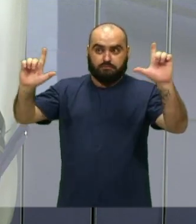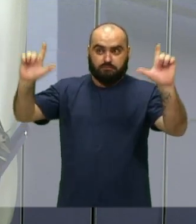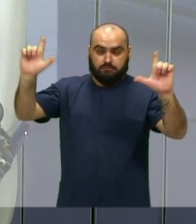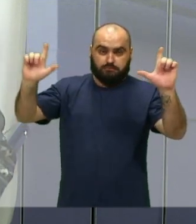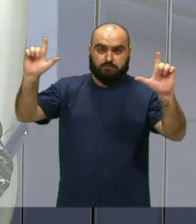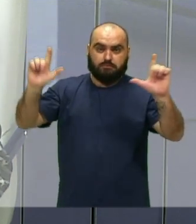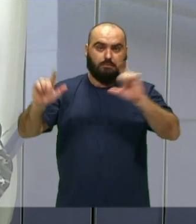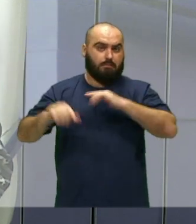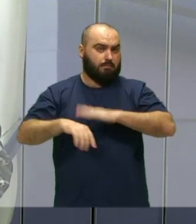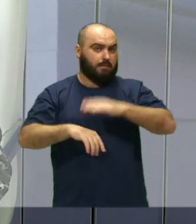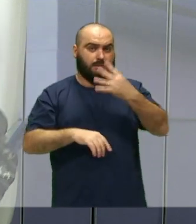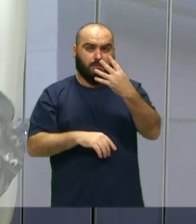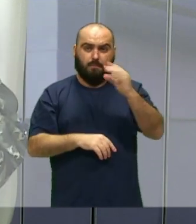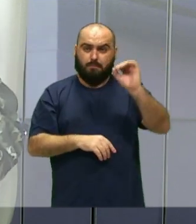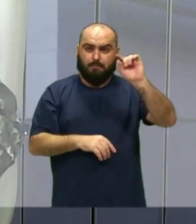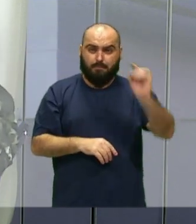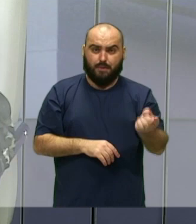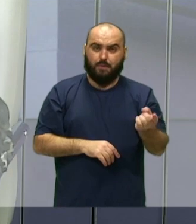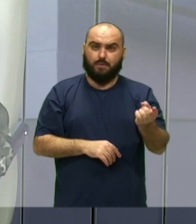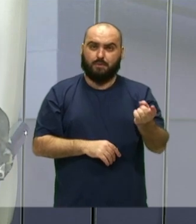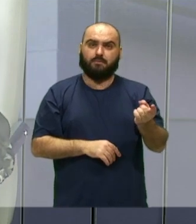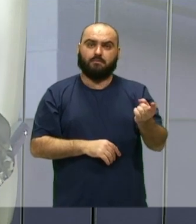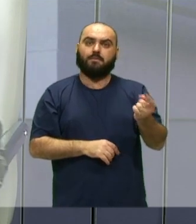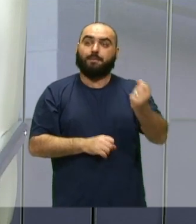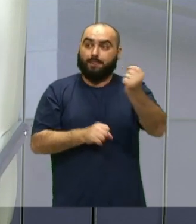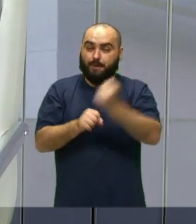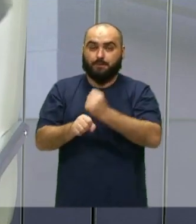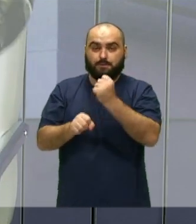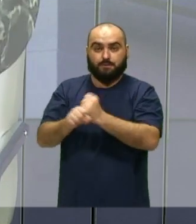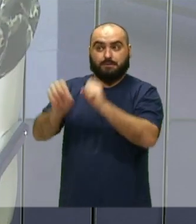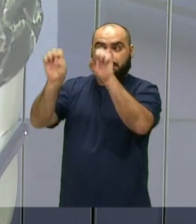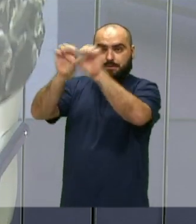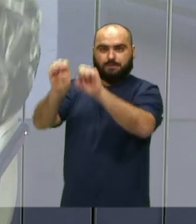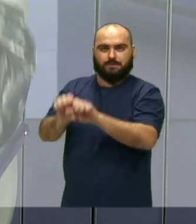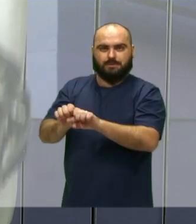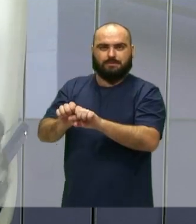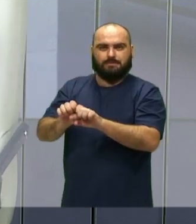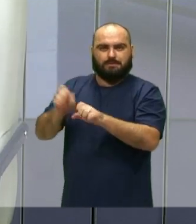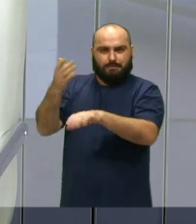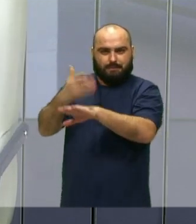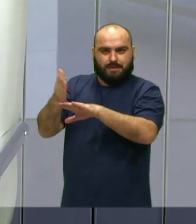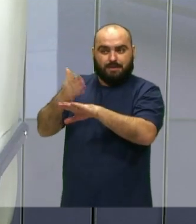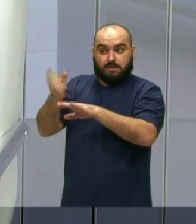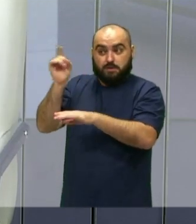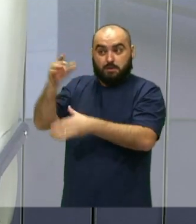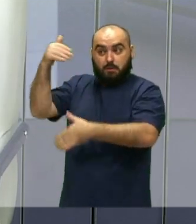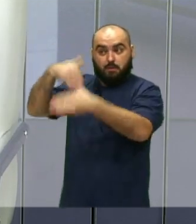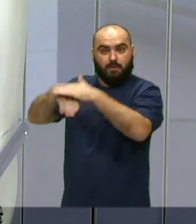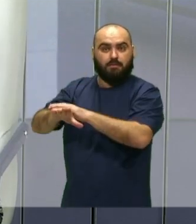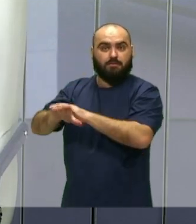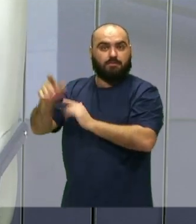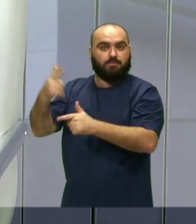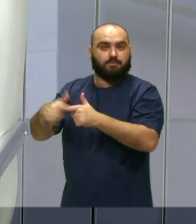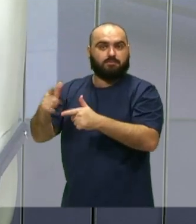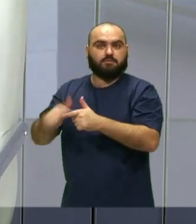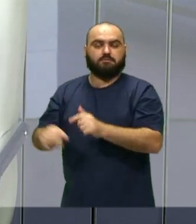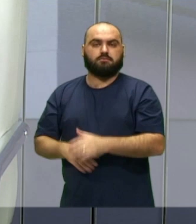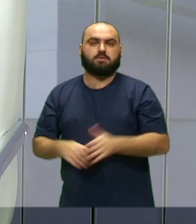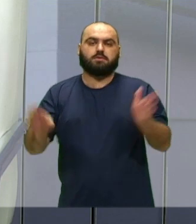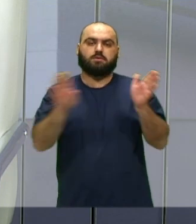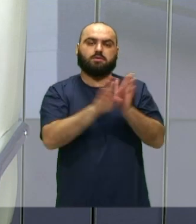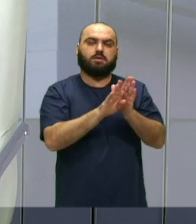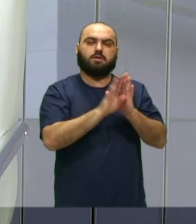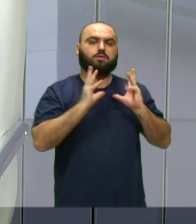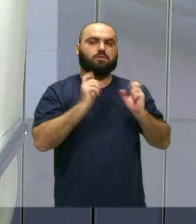de mais de 40 mil peças, que a gente construiu uma estrutura atrás, que é aquela parte branca ali, só para guardar o acervo, chega lá, os quadros estão